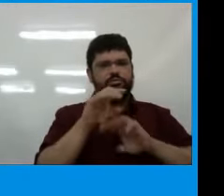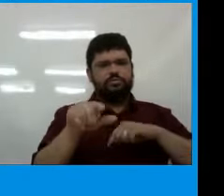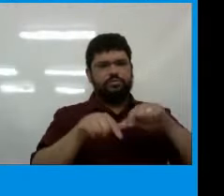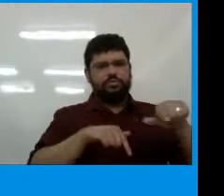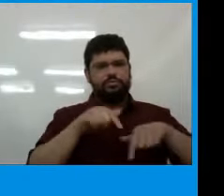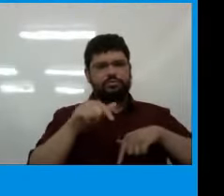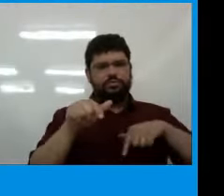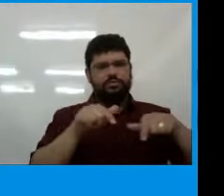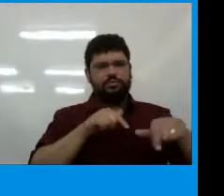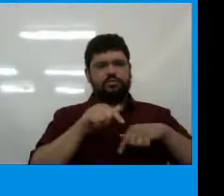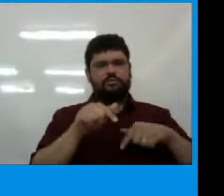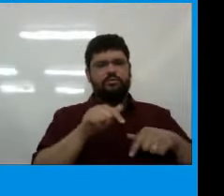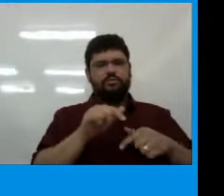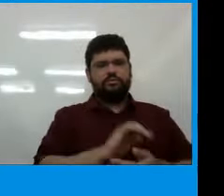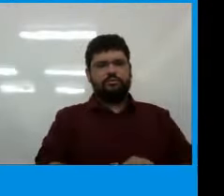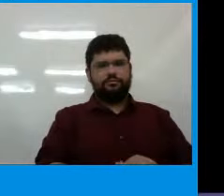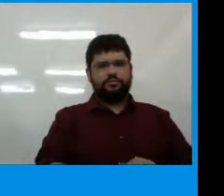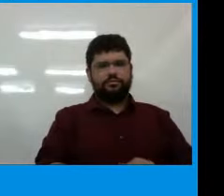tremores.